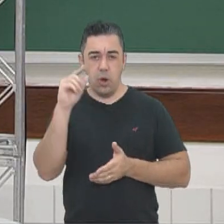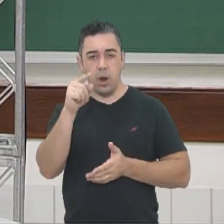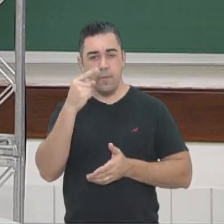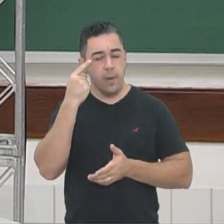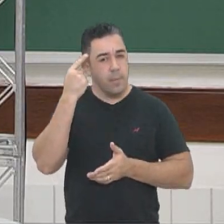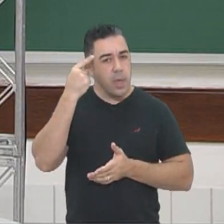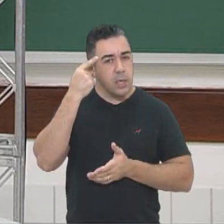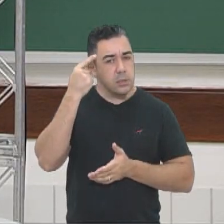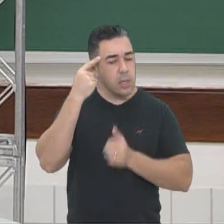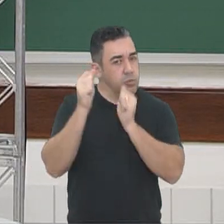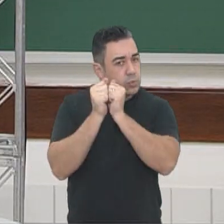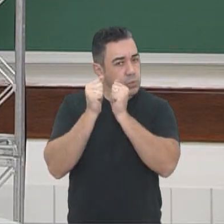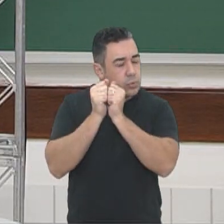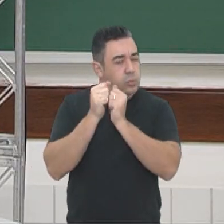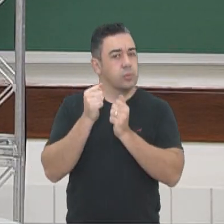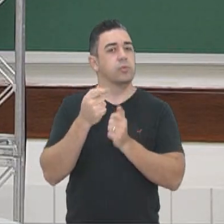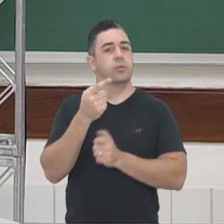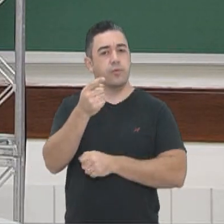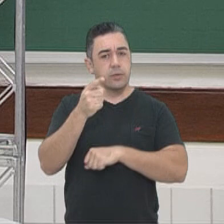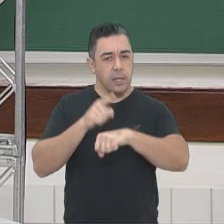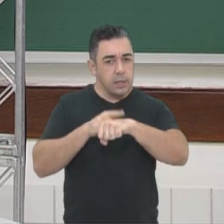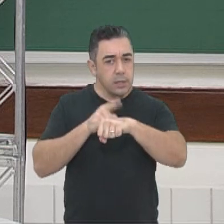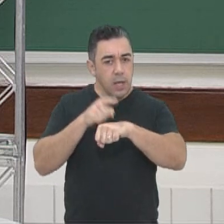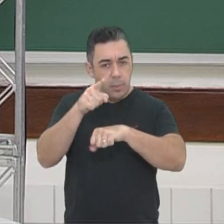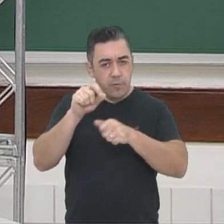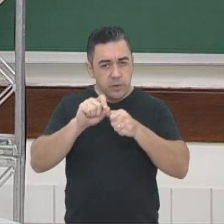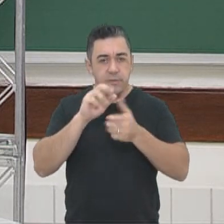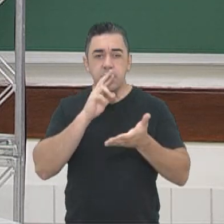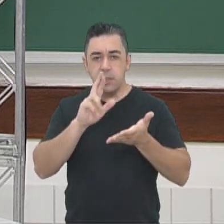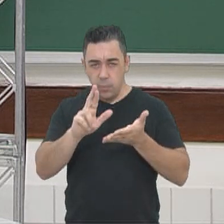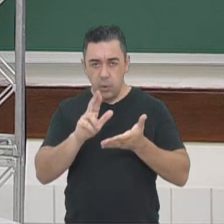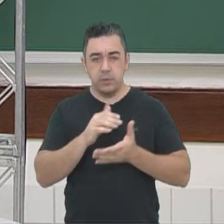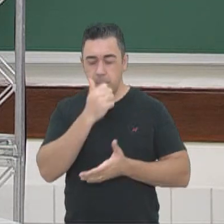gente dar uma pensada nele, e aí eu deixo um tempinho para vocês fazerem.